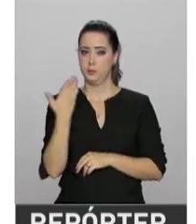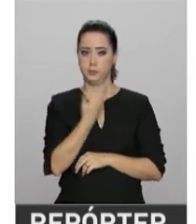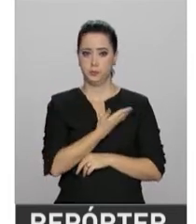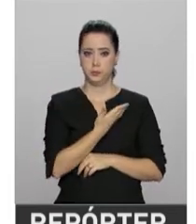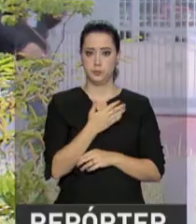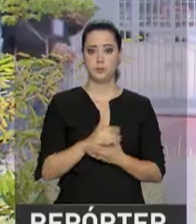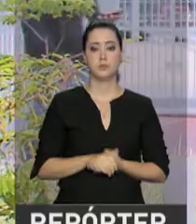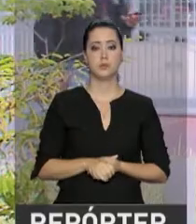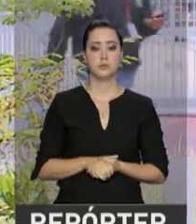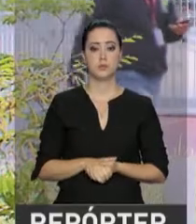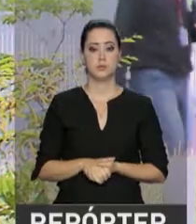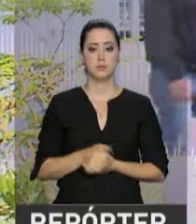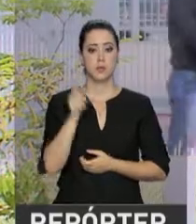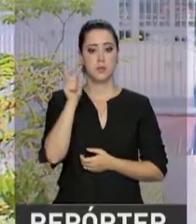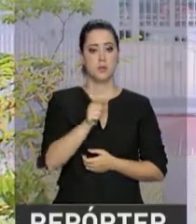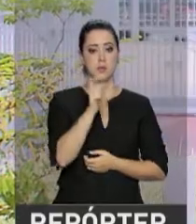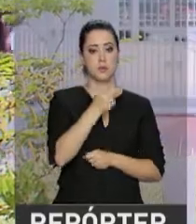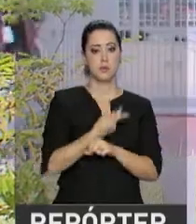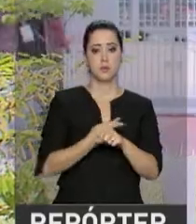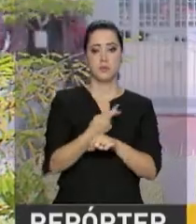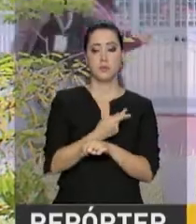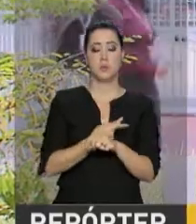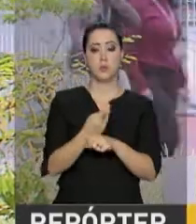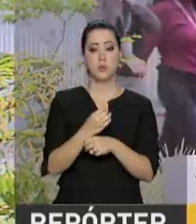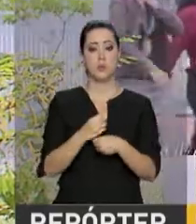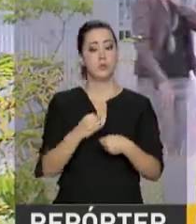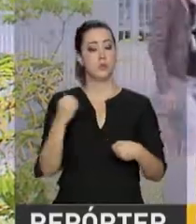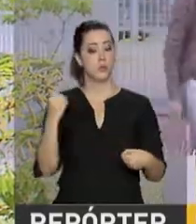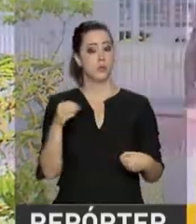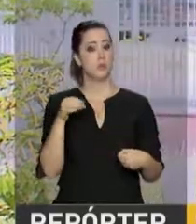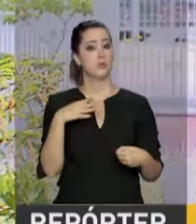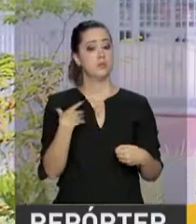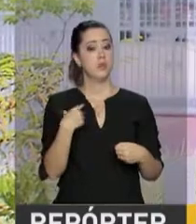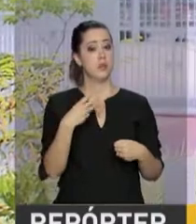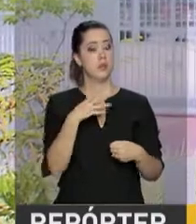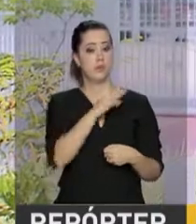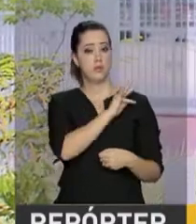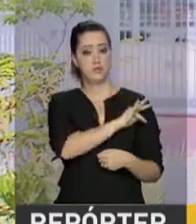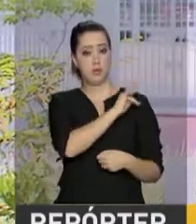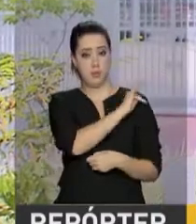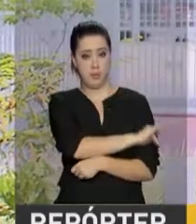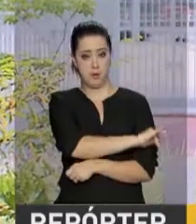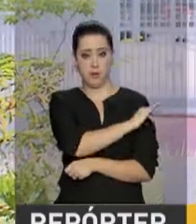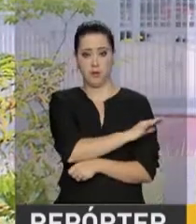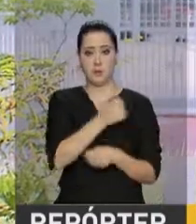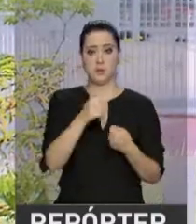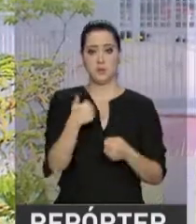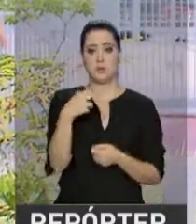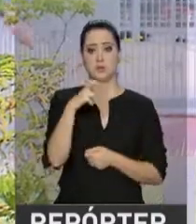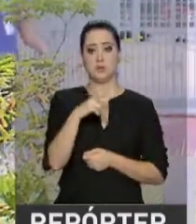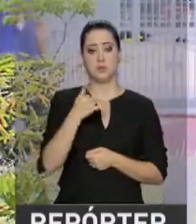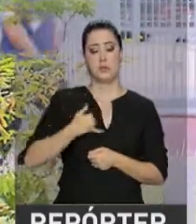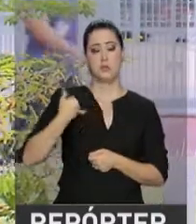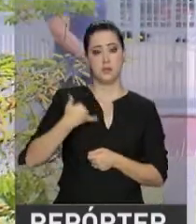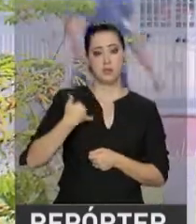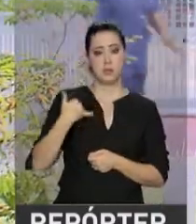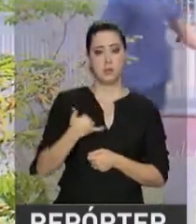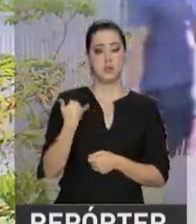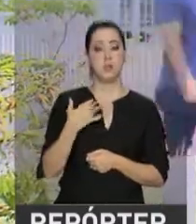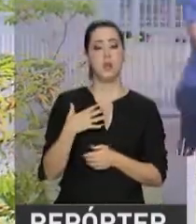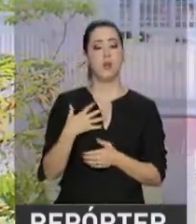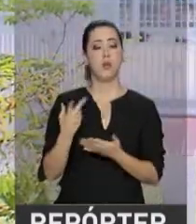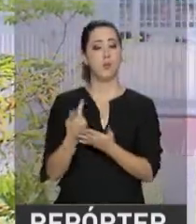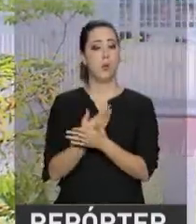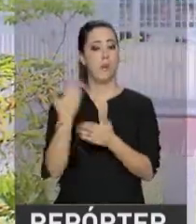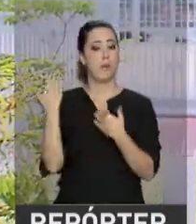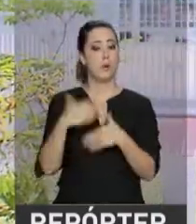internet os candidatos que buscam a certificação do ensino fundamental precisam ter 15 anos completos na data da